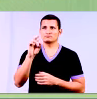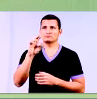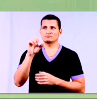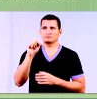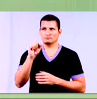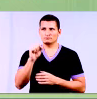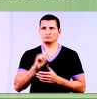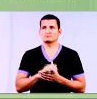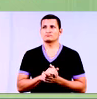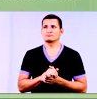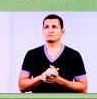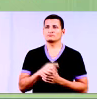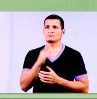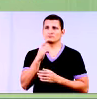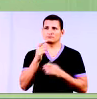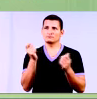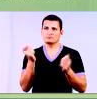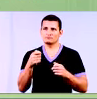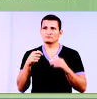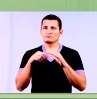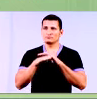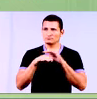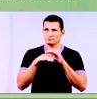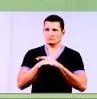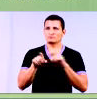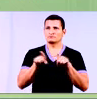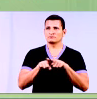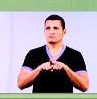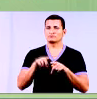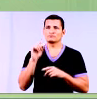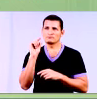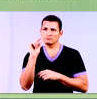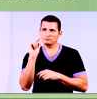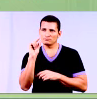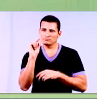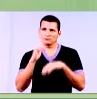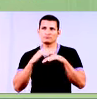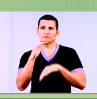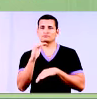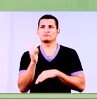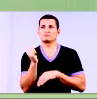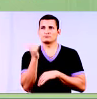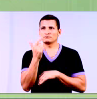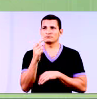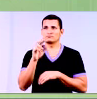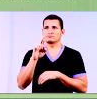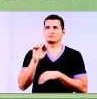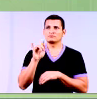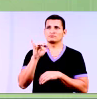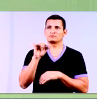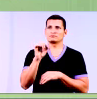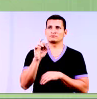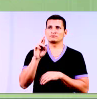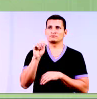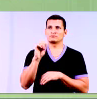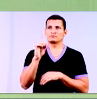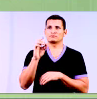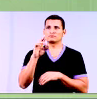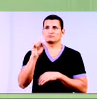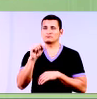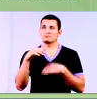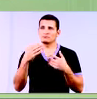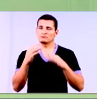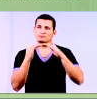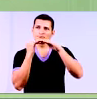e a capacidade de armazenamento dela também é um pouco maior. Então, à medida que a gente vai afastando do núcleo para baixo, o que